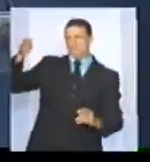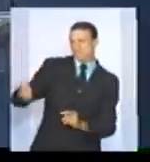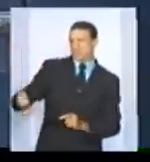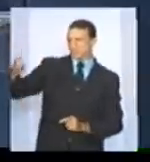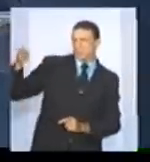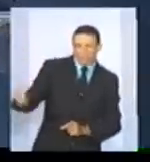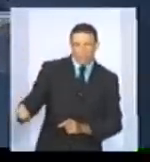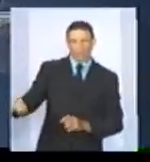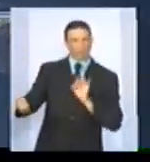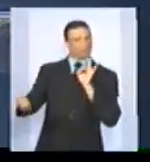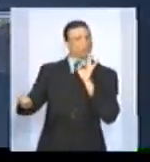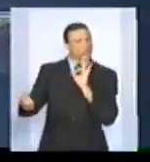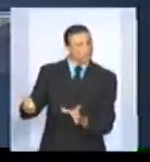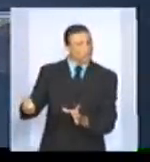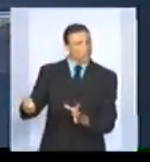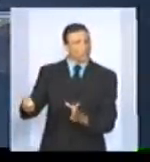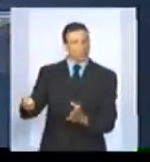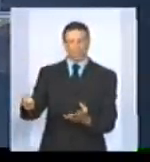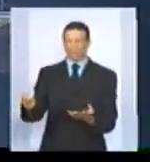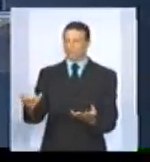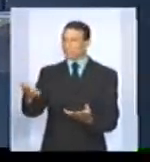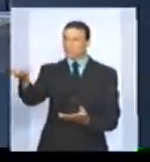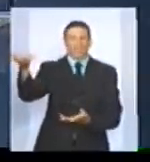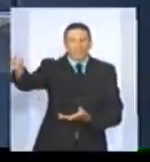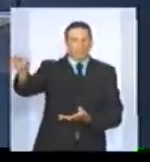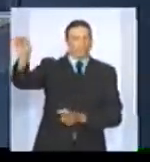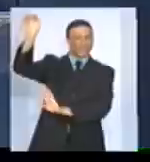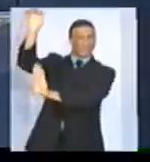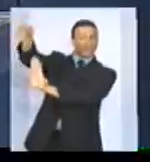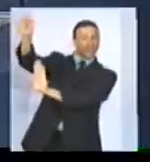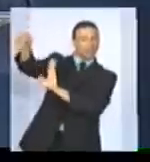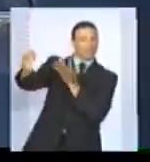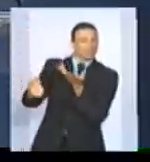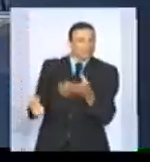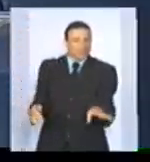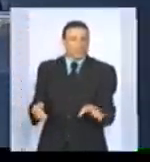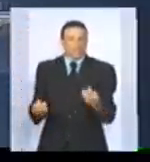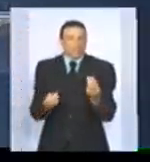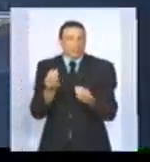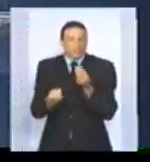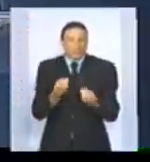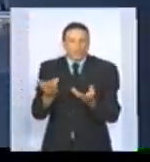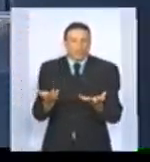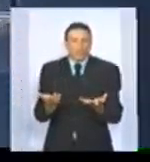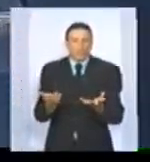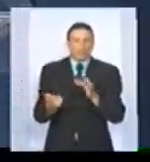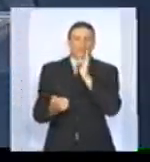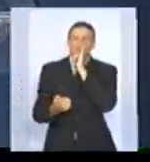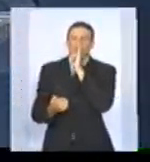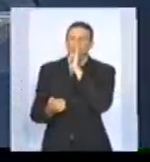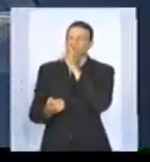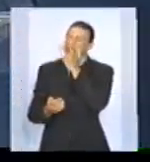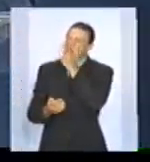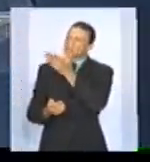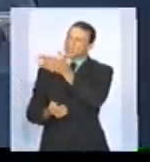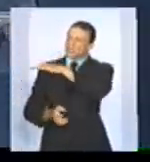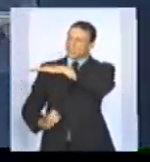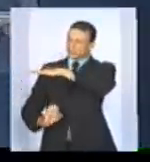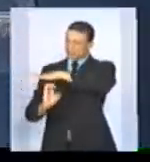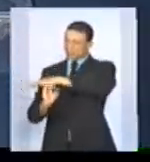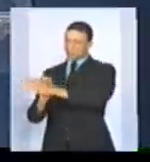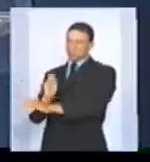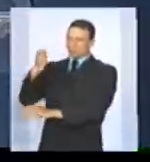canais oferecidos, assinantes, um deverá ser canal brasileiro. Como eu entendi que as restrições de forma descabidas impostas às empresas do